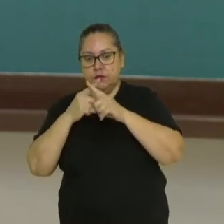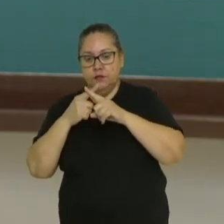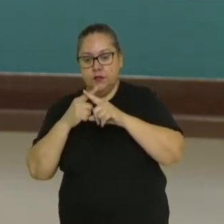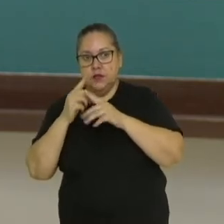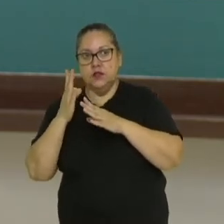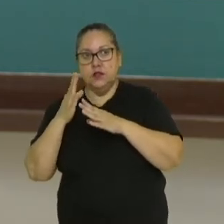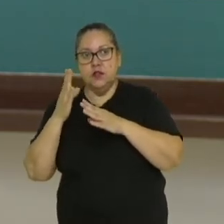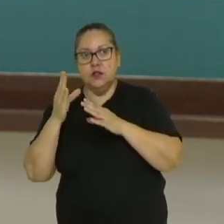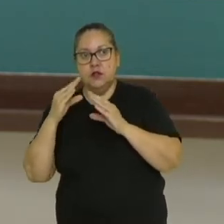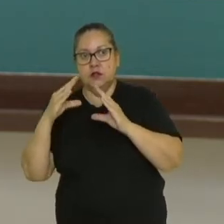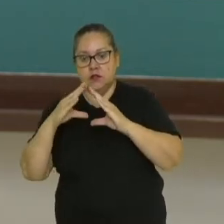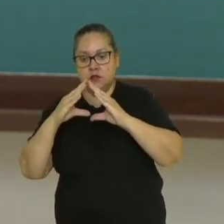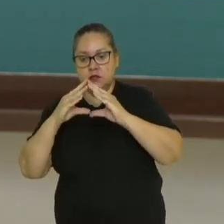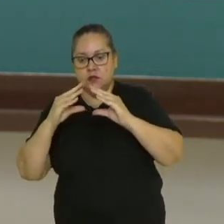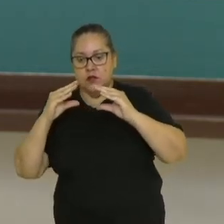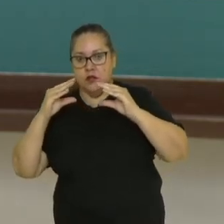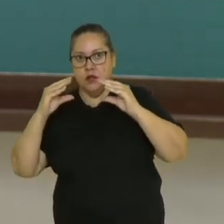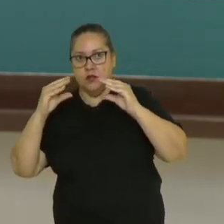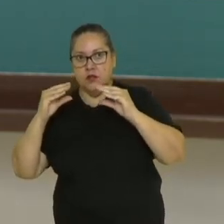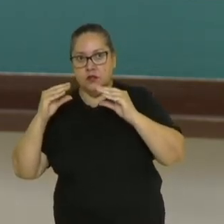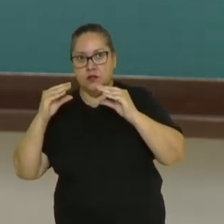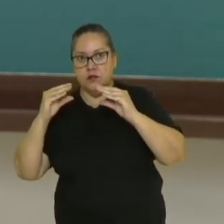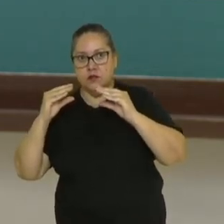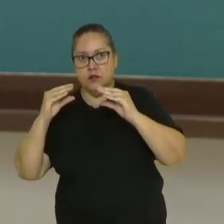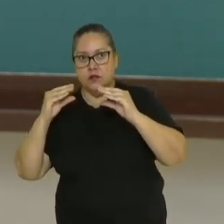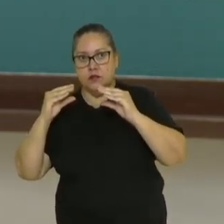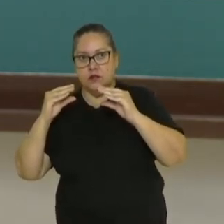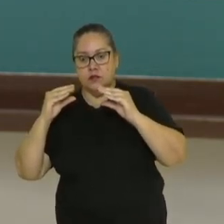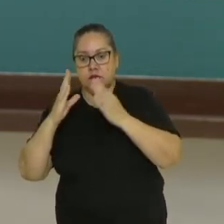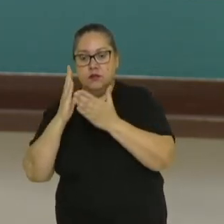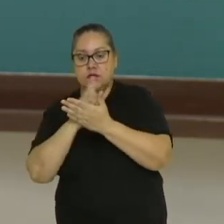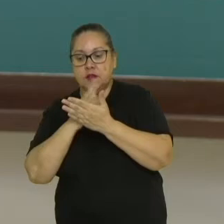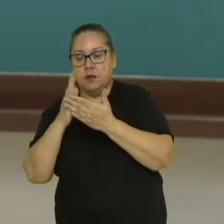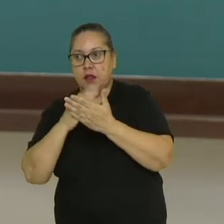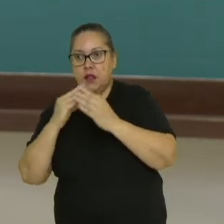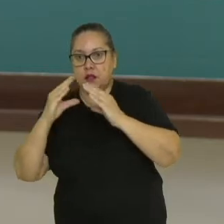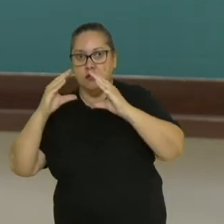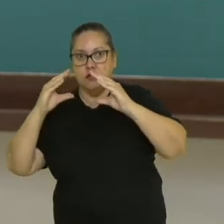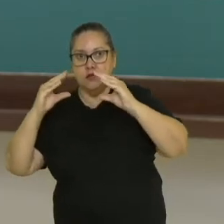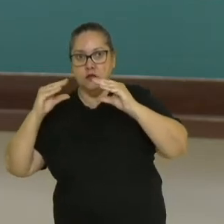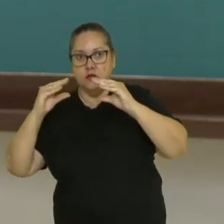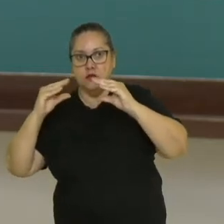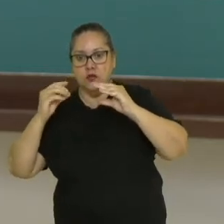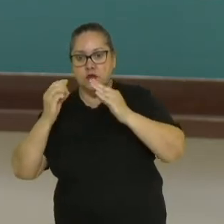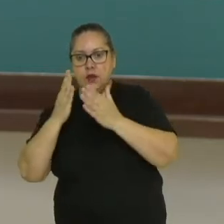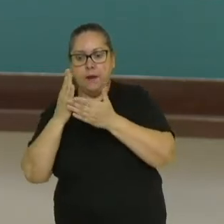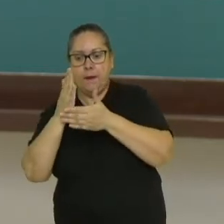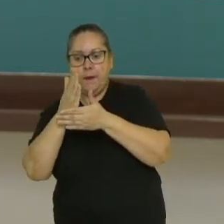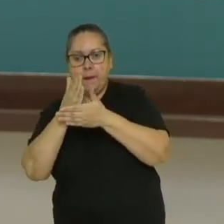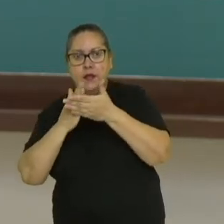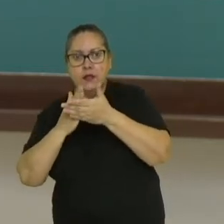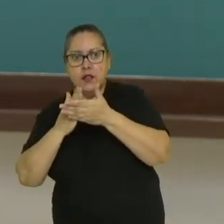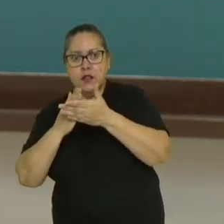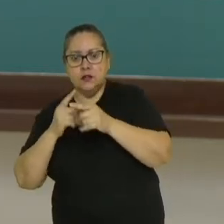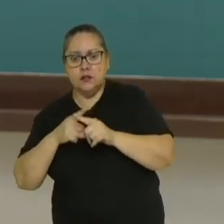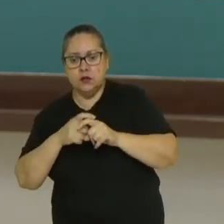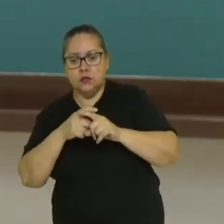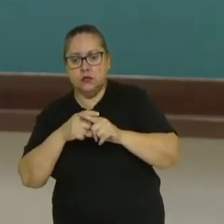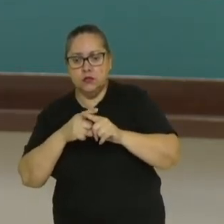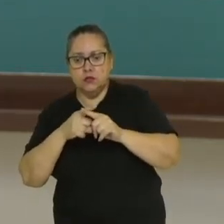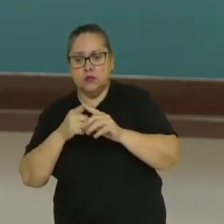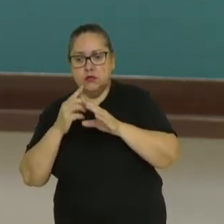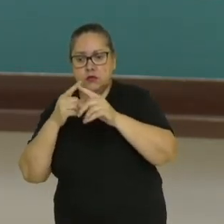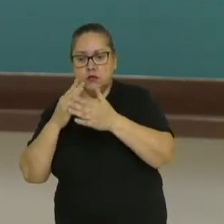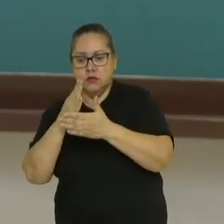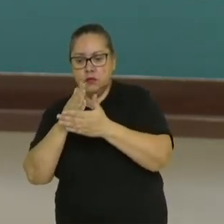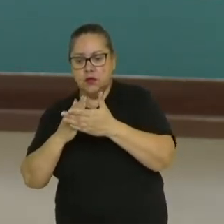nesse. Aqui na anáfase, eles vão ser separados. Então, eu vou ficar só com a metade dos cromossomos de um lado da célula